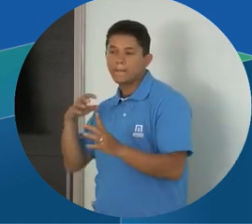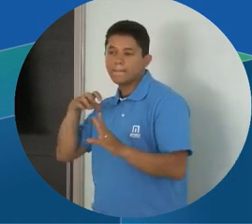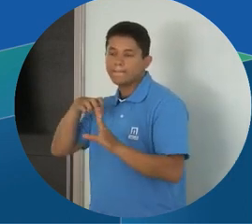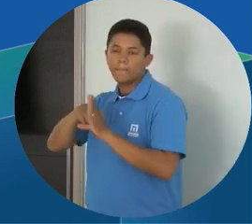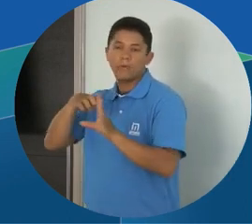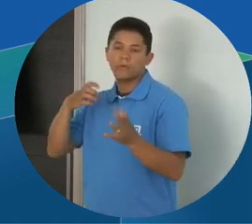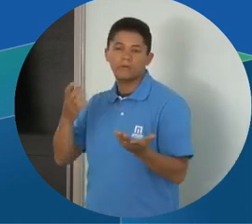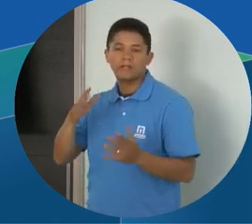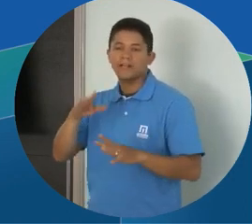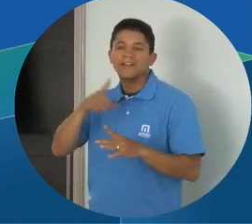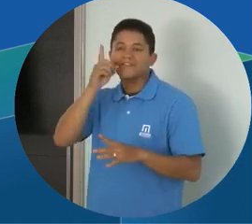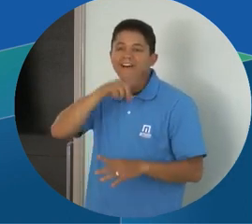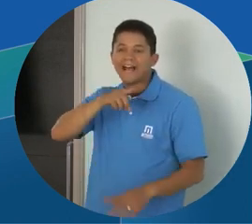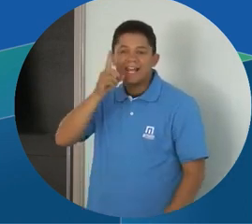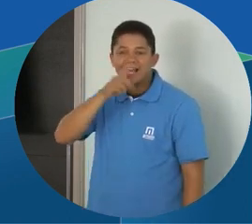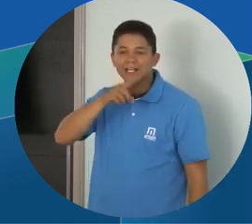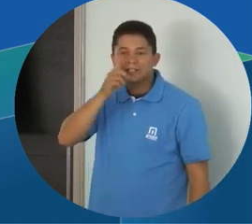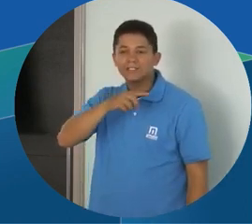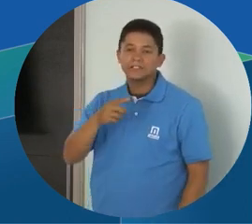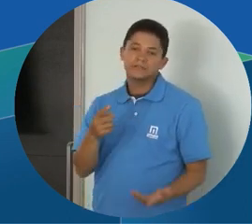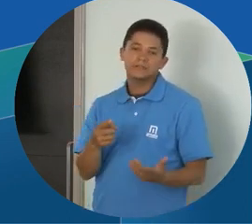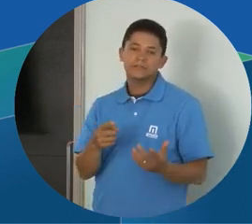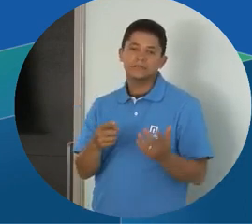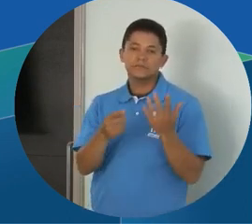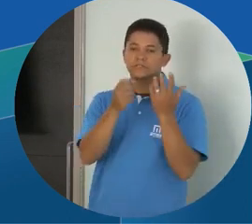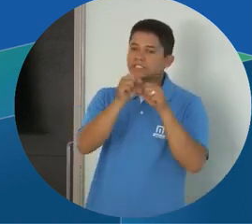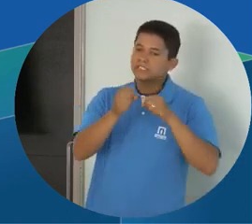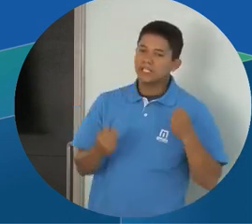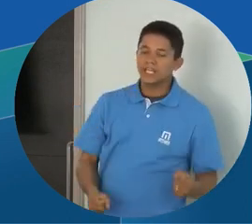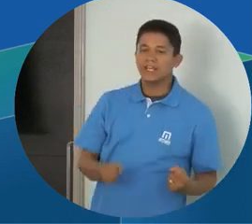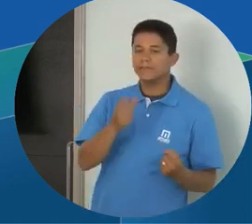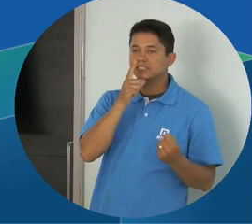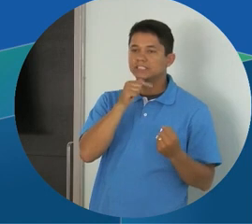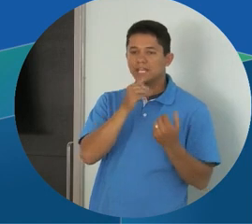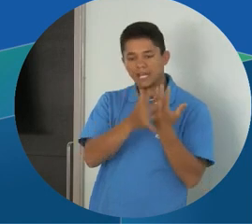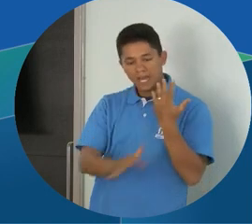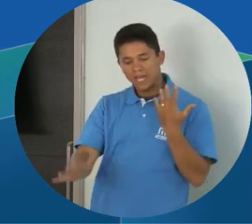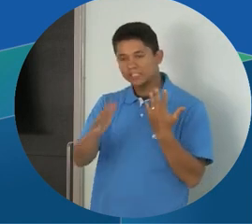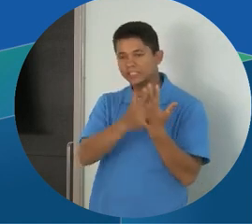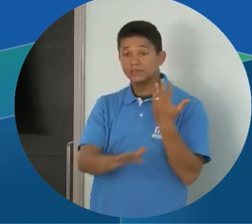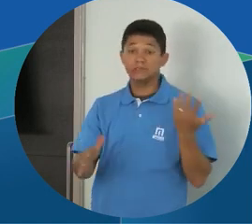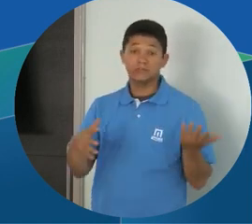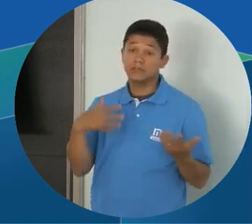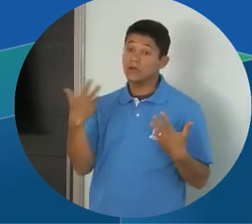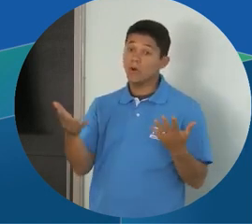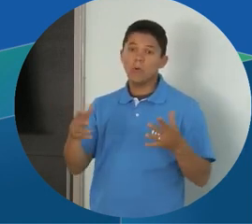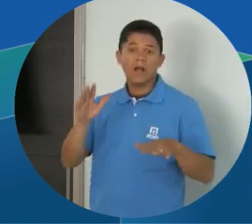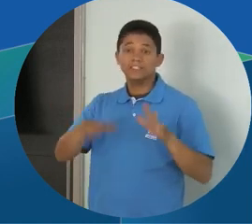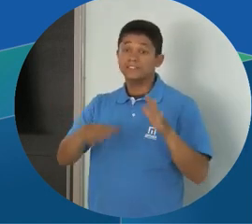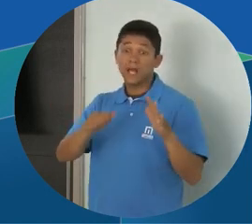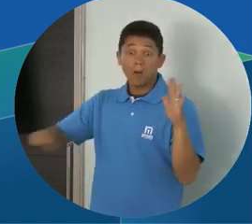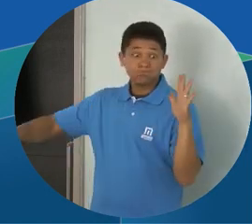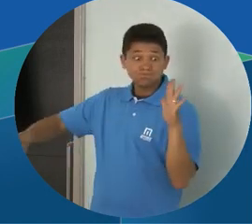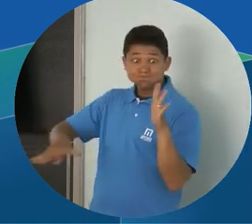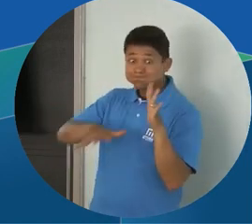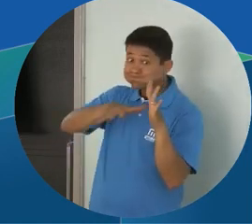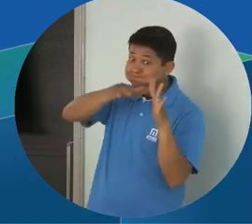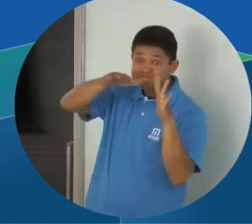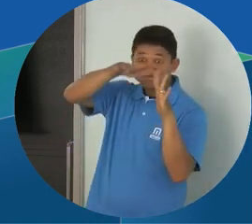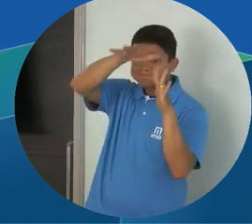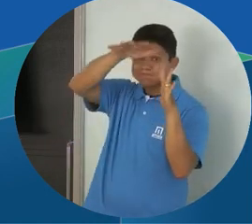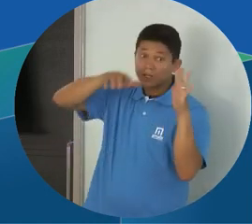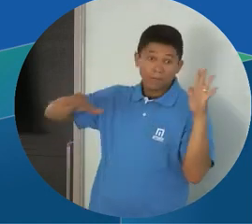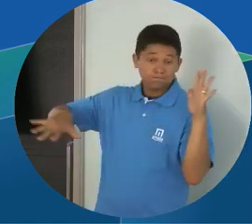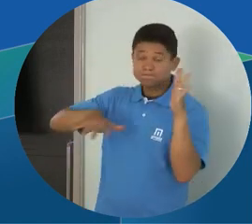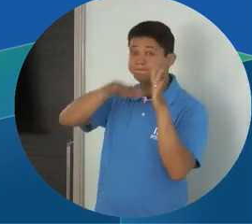desde uma falha de um sistema de drenagem, desde um efeito sísmico, desde uma cheia máxima. Então, a combinação